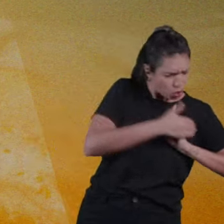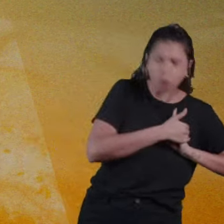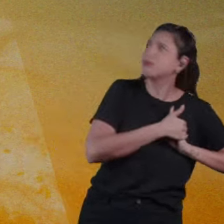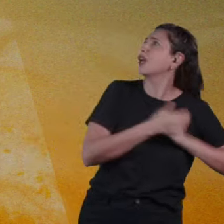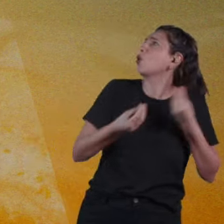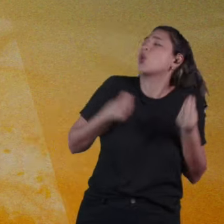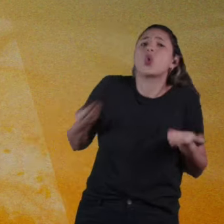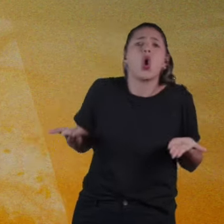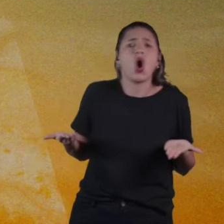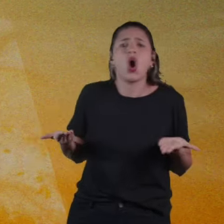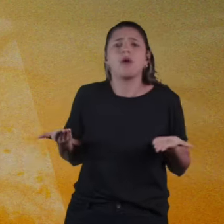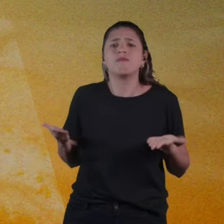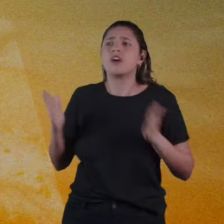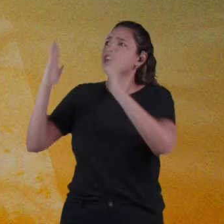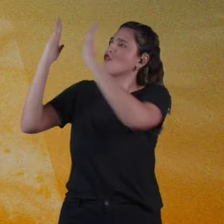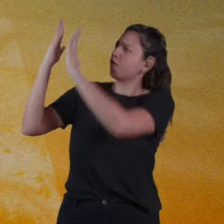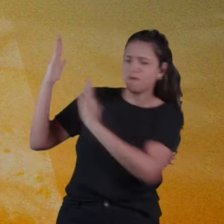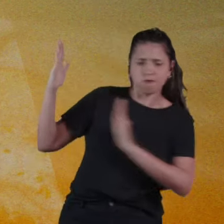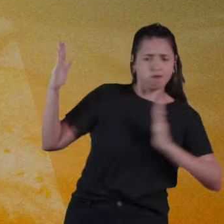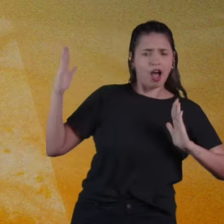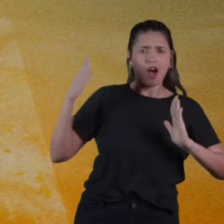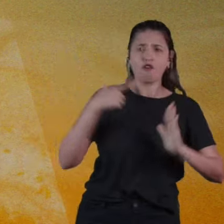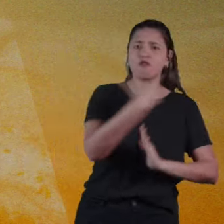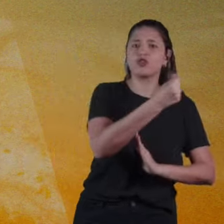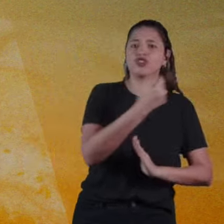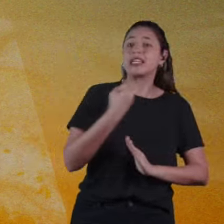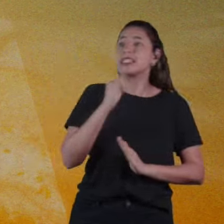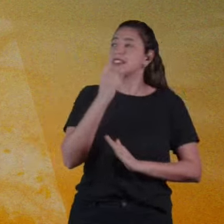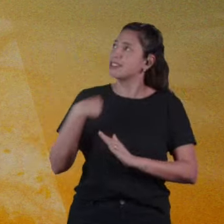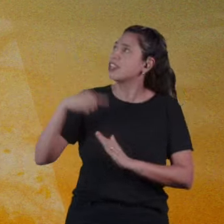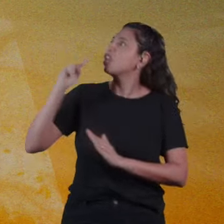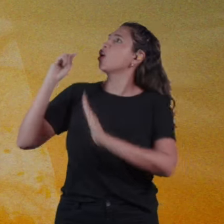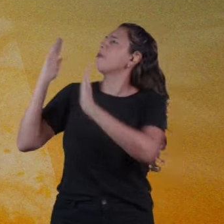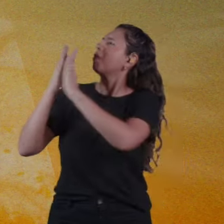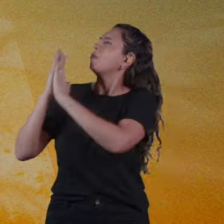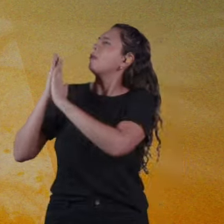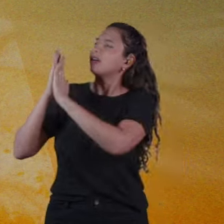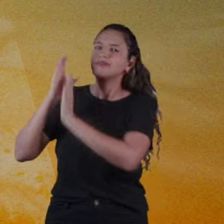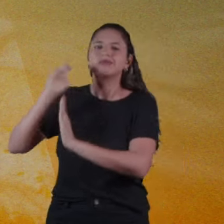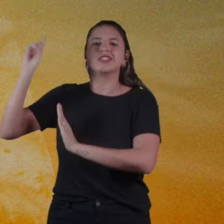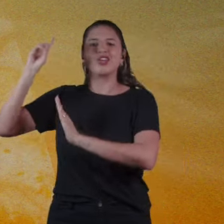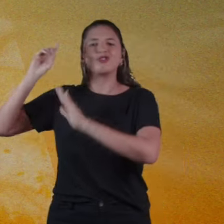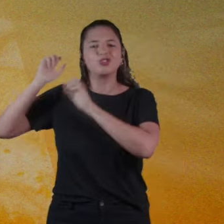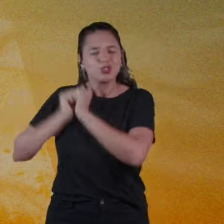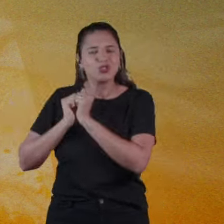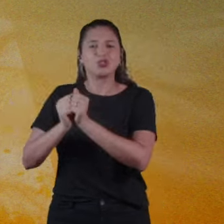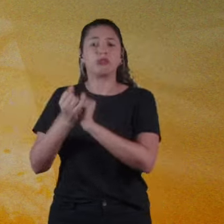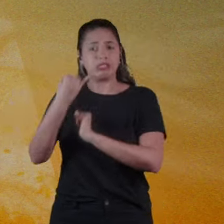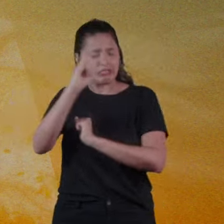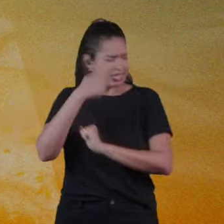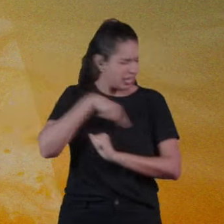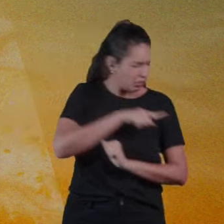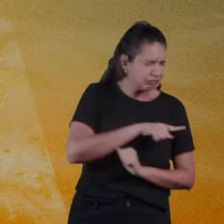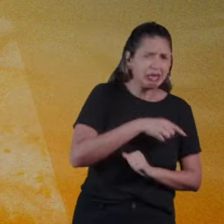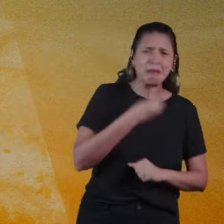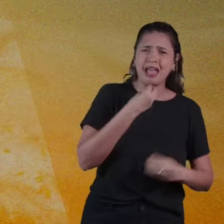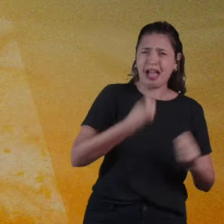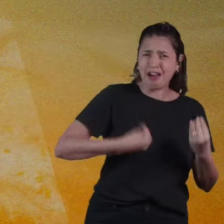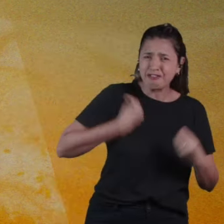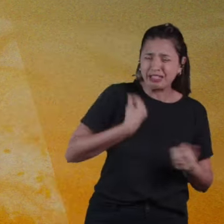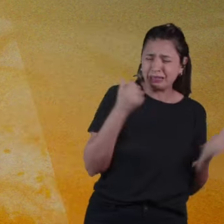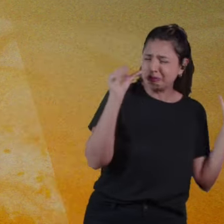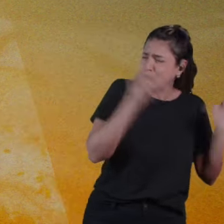onde fugirei da tua face? Se subo aos céus, lá estás. Se faço a minha cama no mais profundo abismo, lá estás